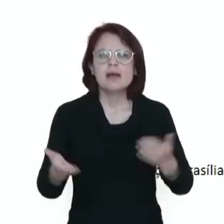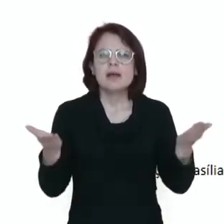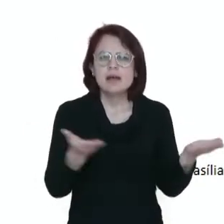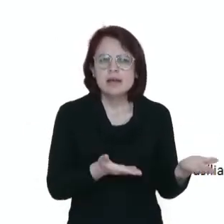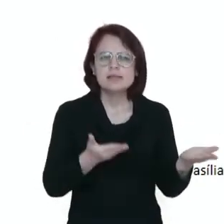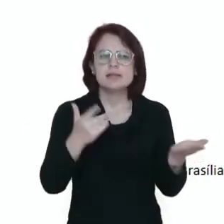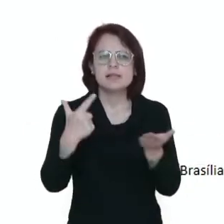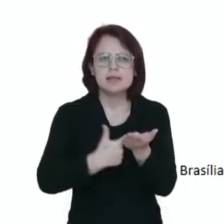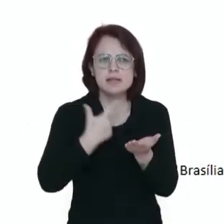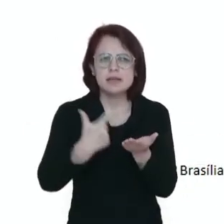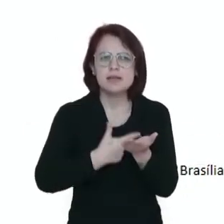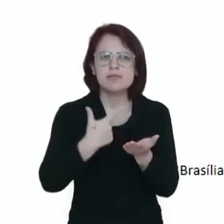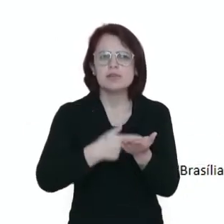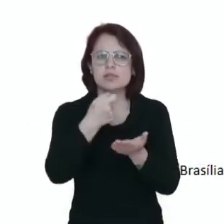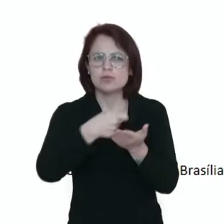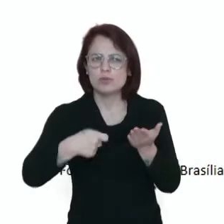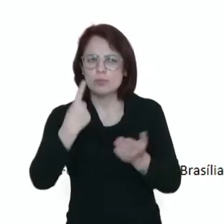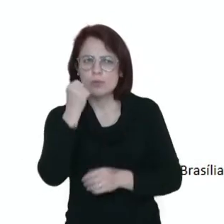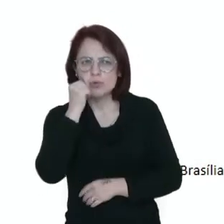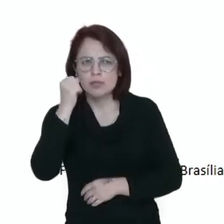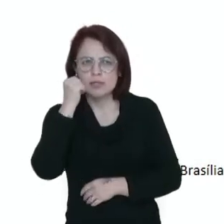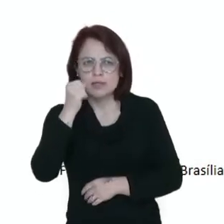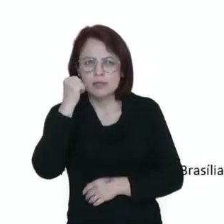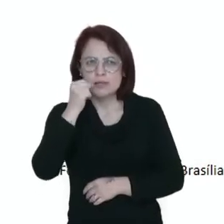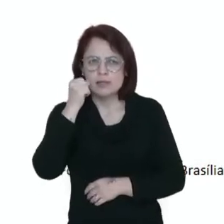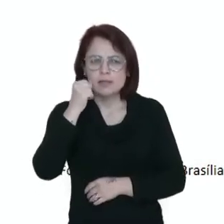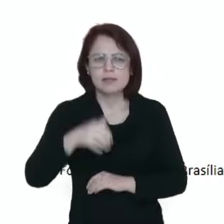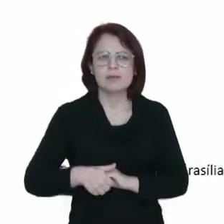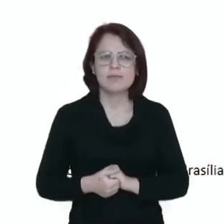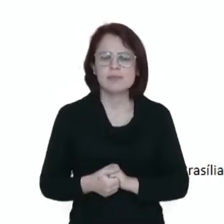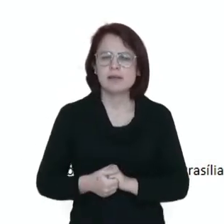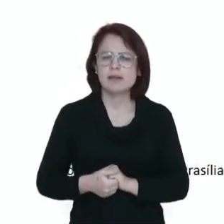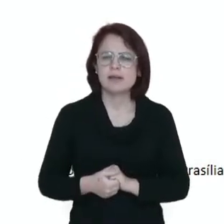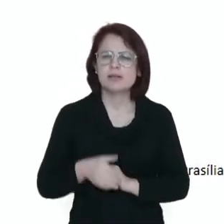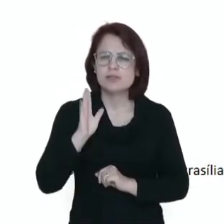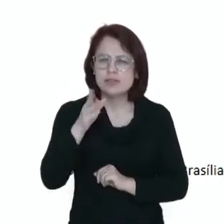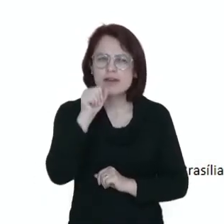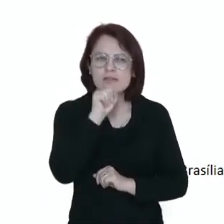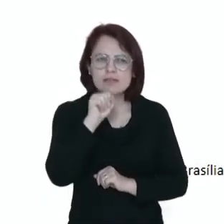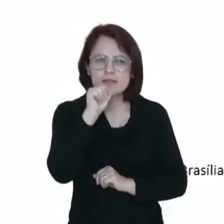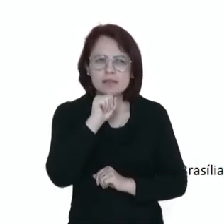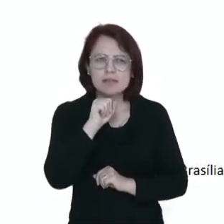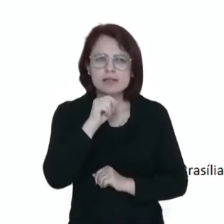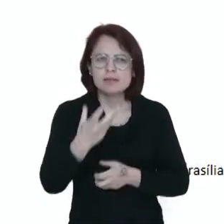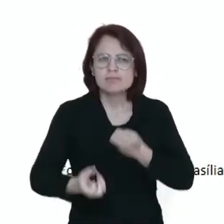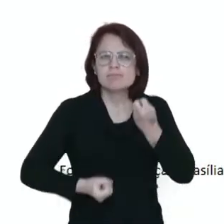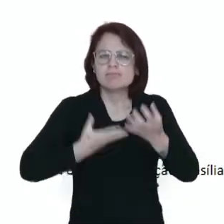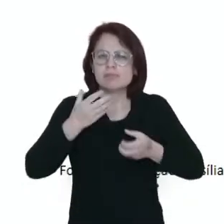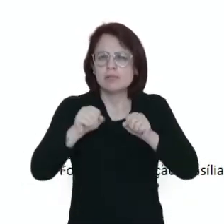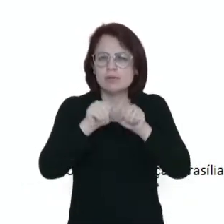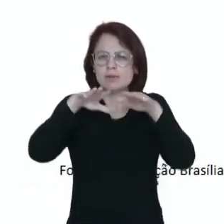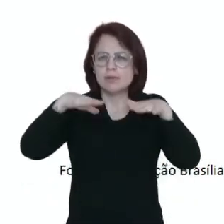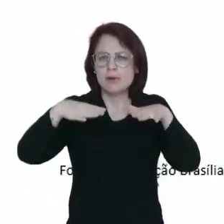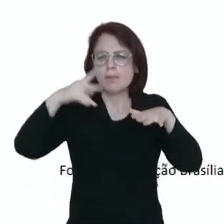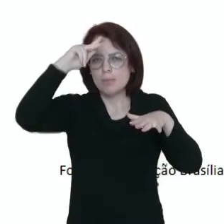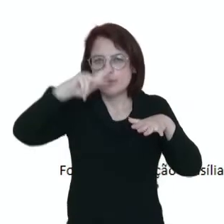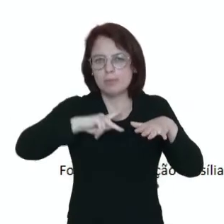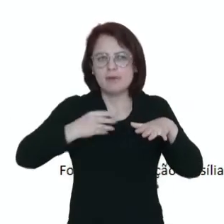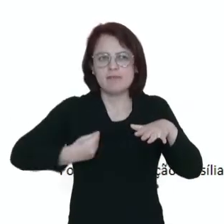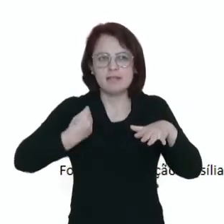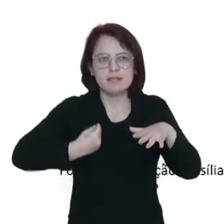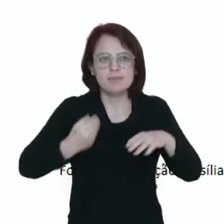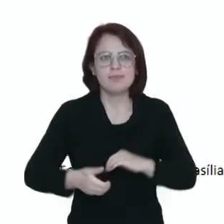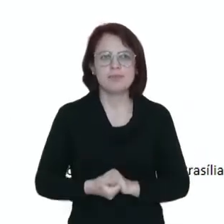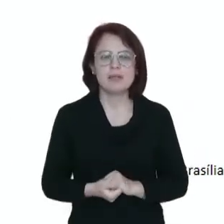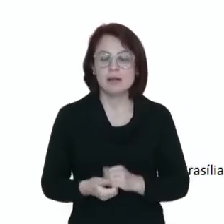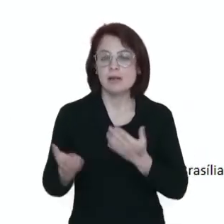foi escrito por uma mulher que, no tarde da vida, recria a poetisa sua própria vida.